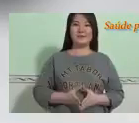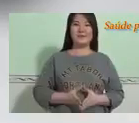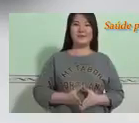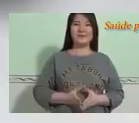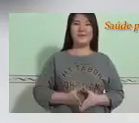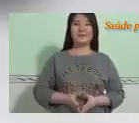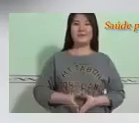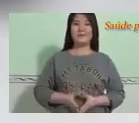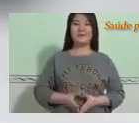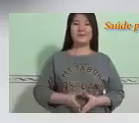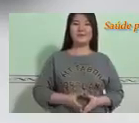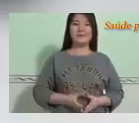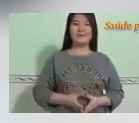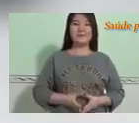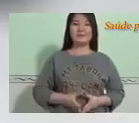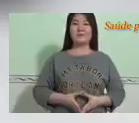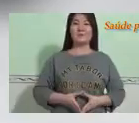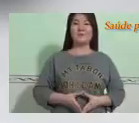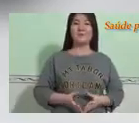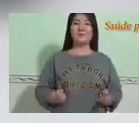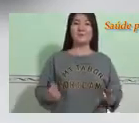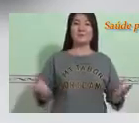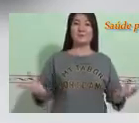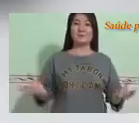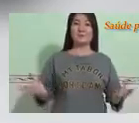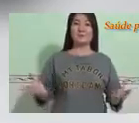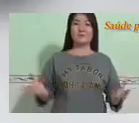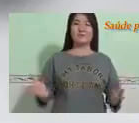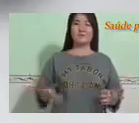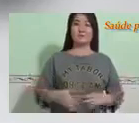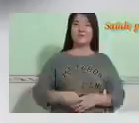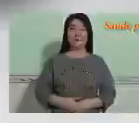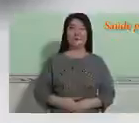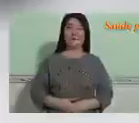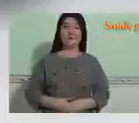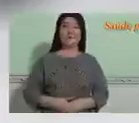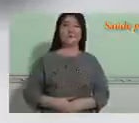SSIMH, doenças graves como hepatite ou AIDS, por exemplo.